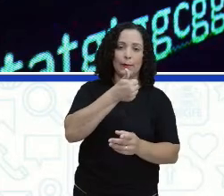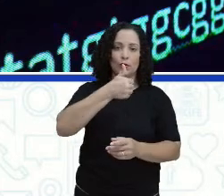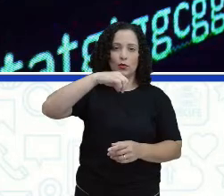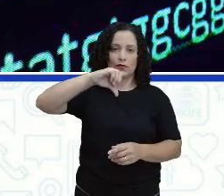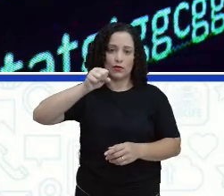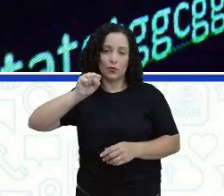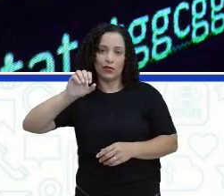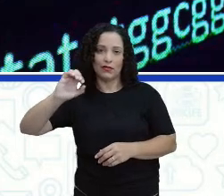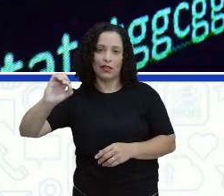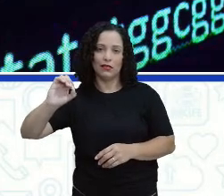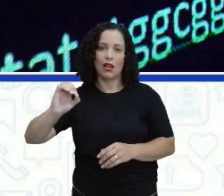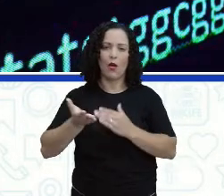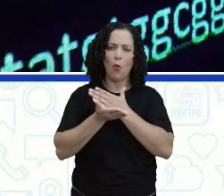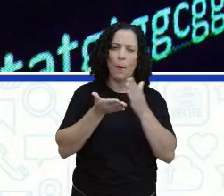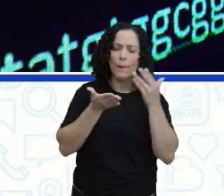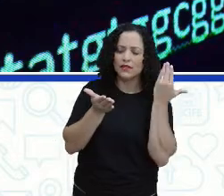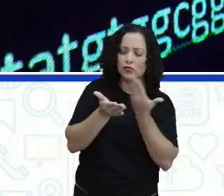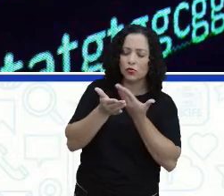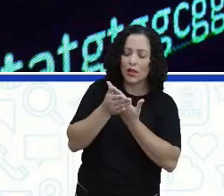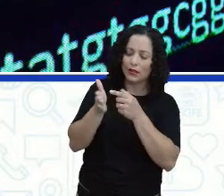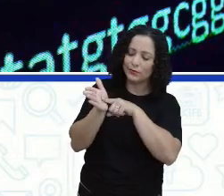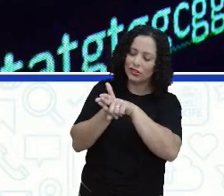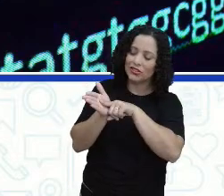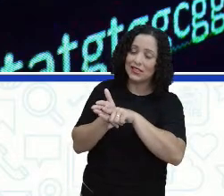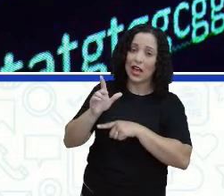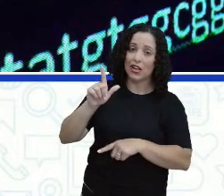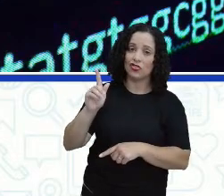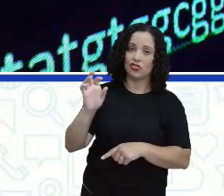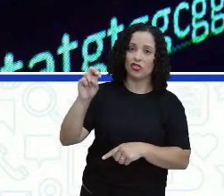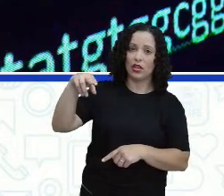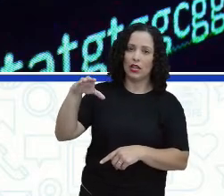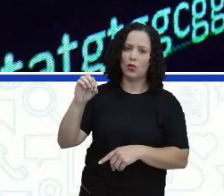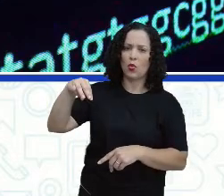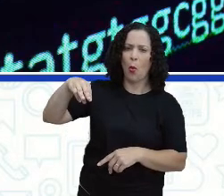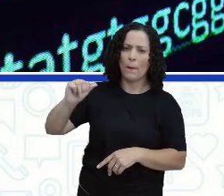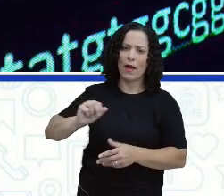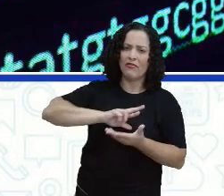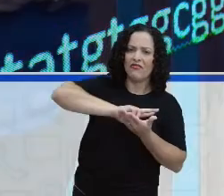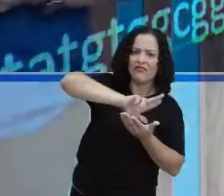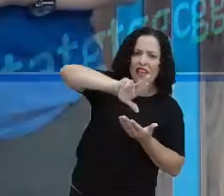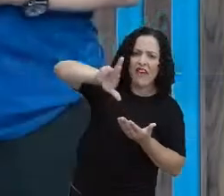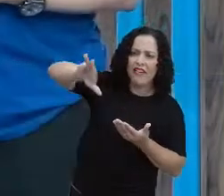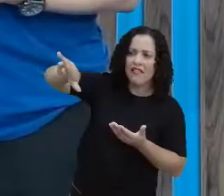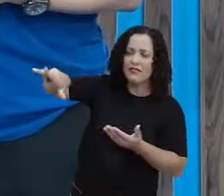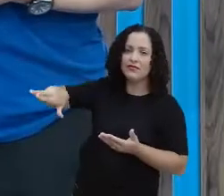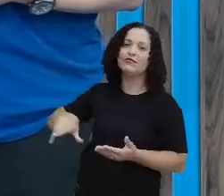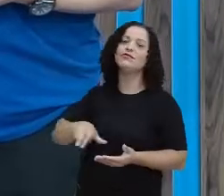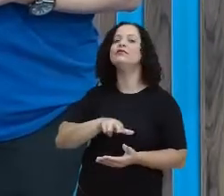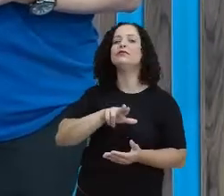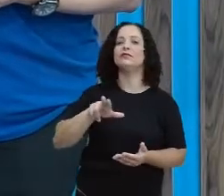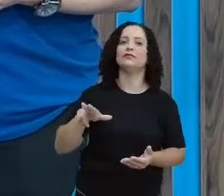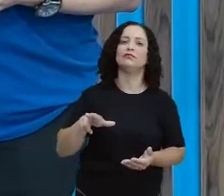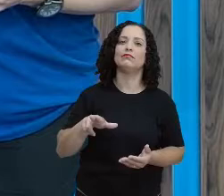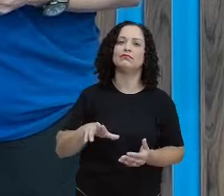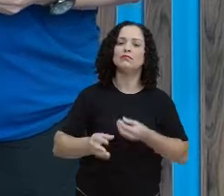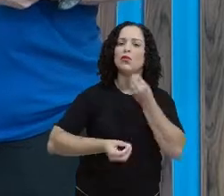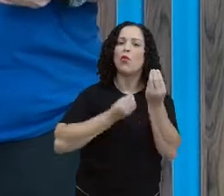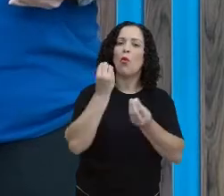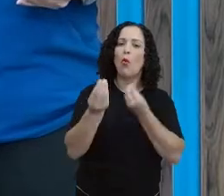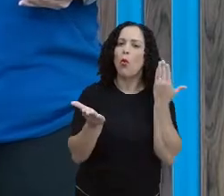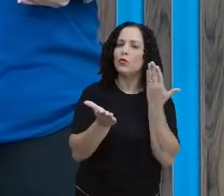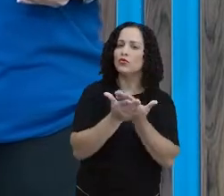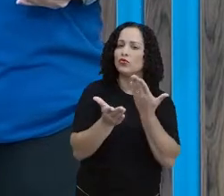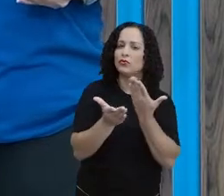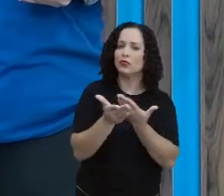a estudar o genoma de diversos organismos, diversas espécies diferentes. E como é que se estuda